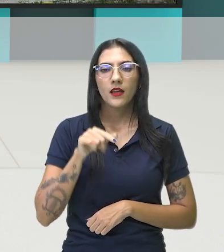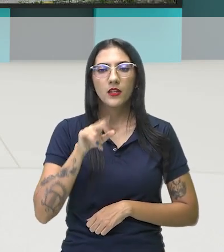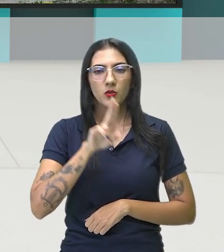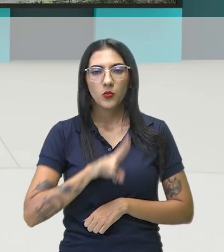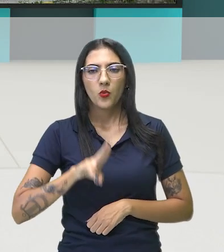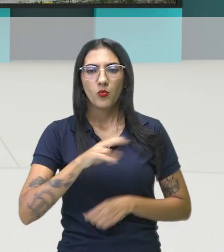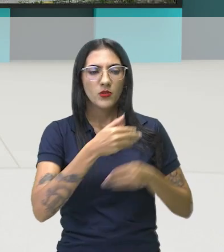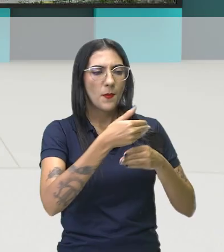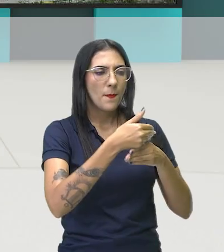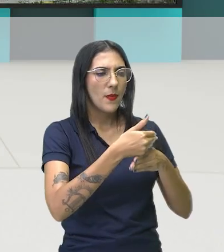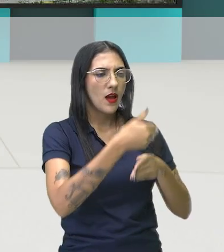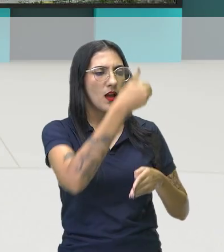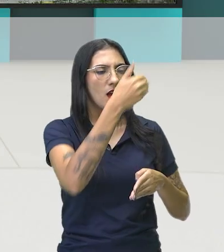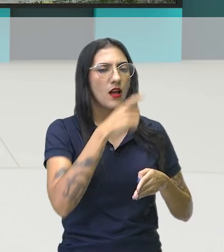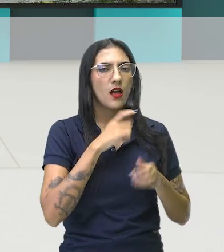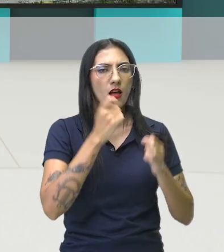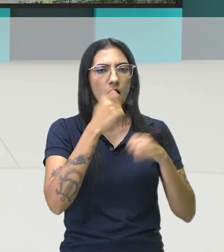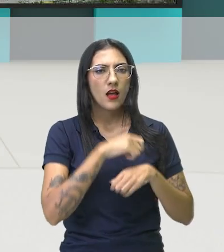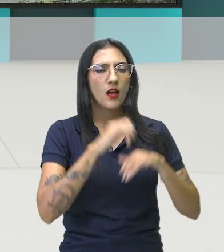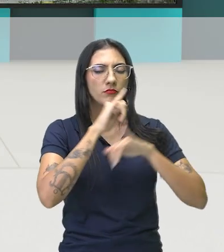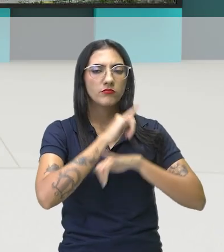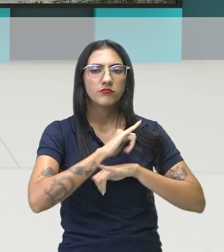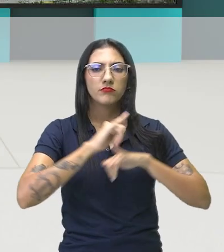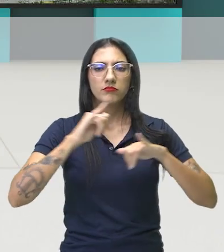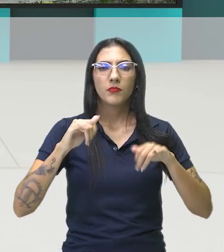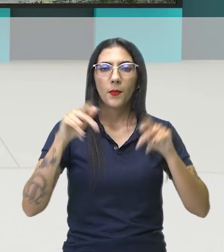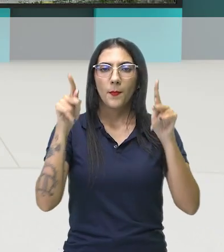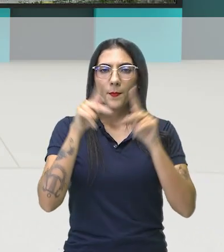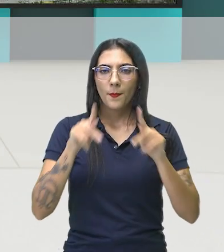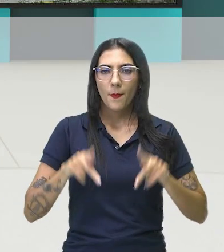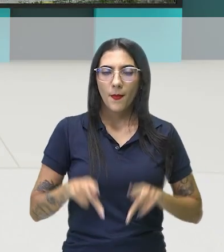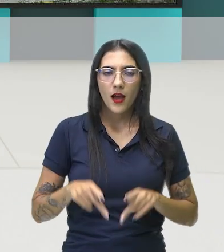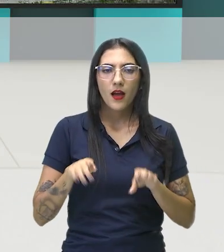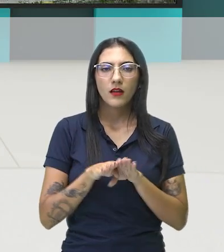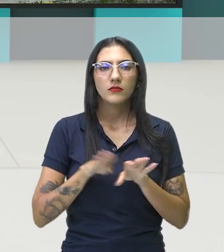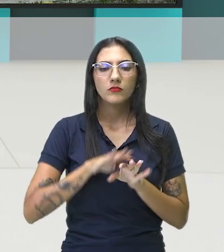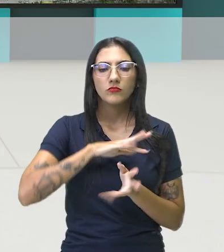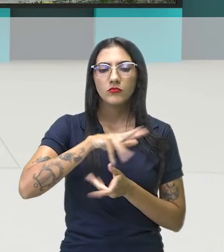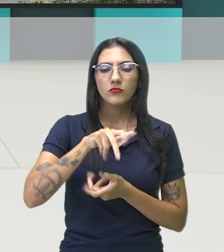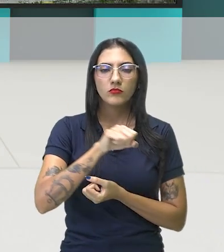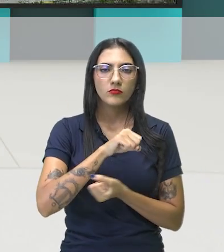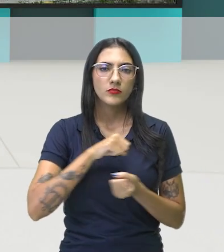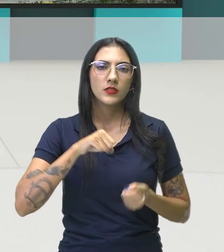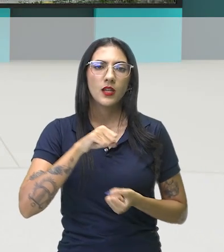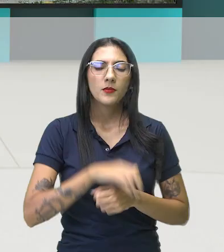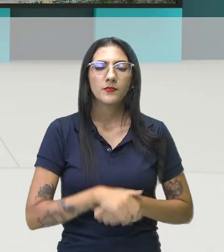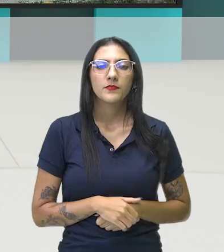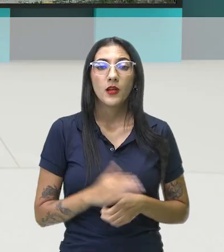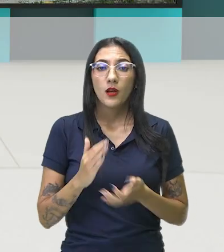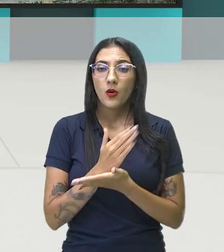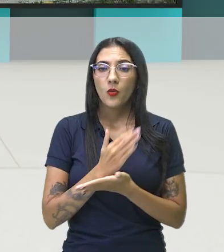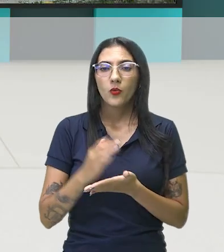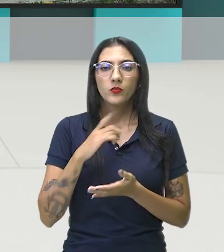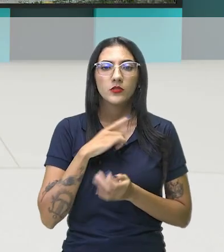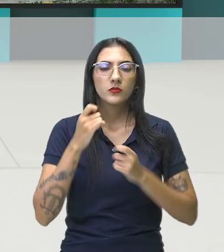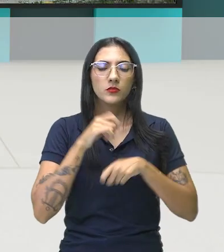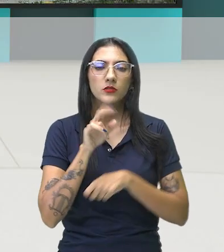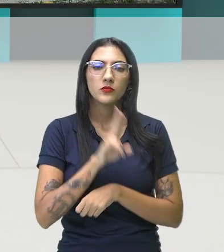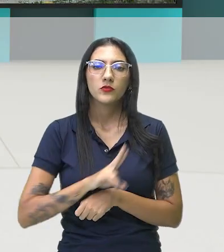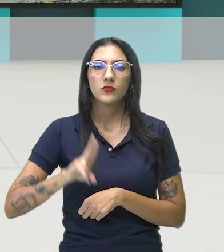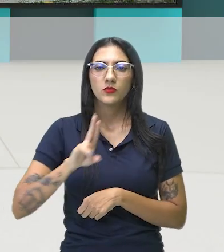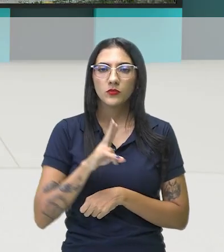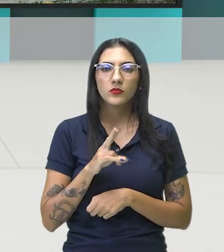para promover mensagens de paz, diversidade e sustentabilidade. Muitas vezes conectadas a